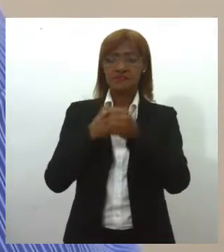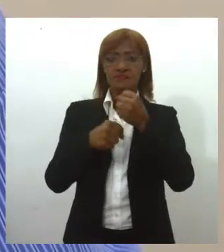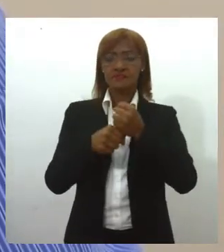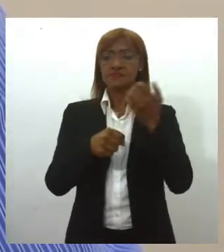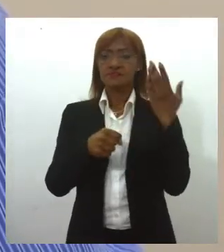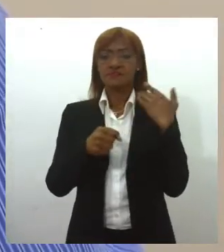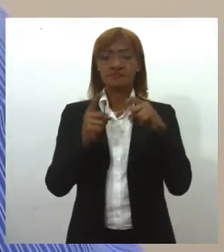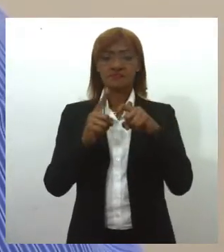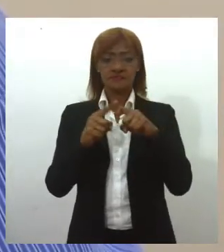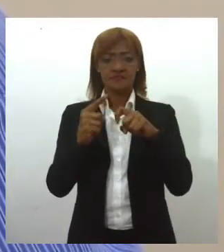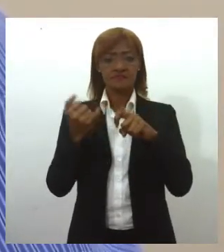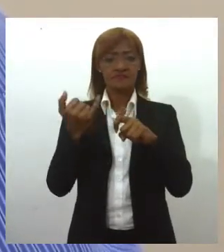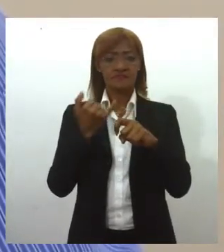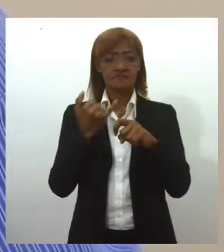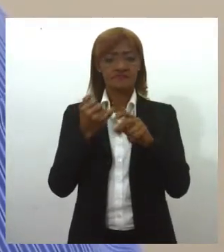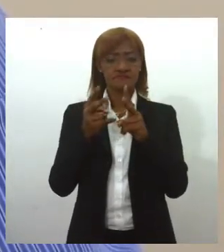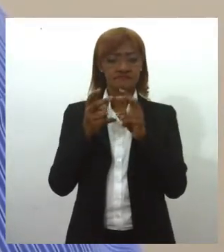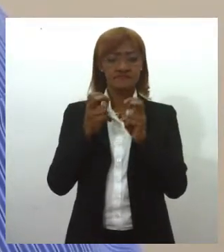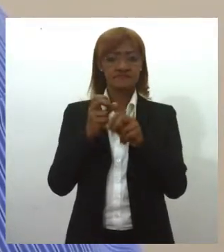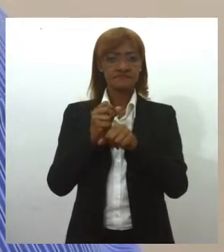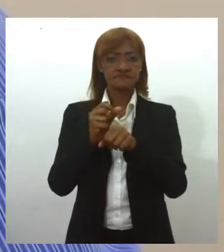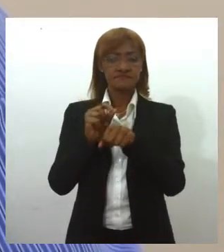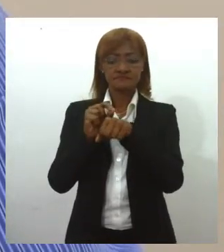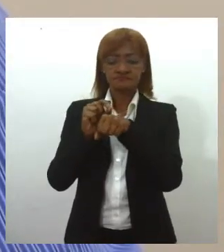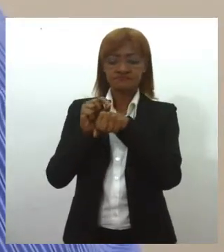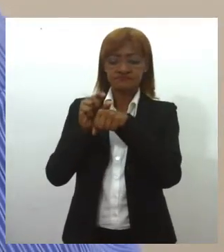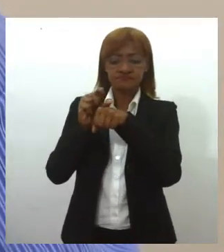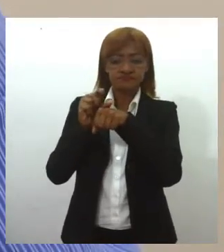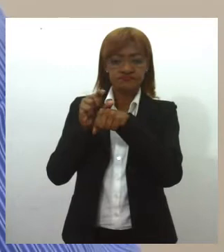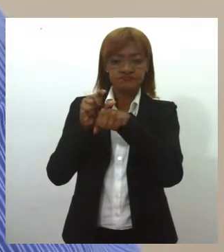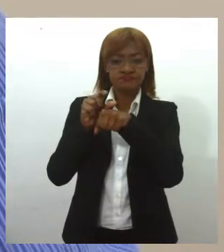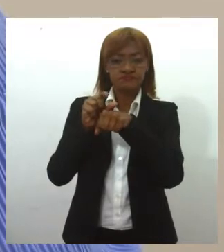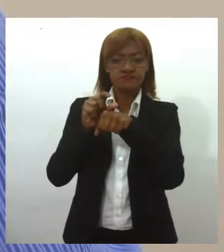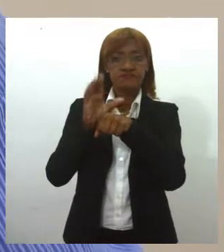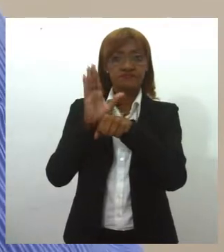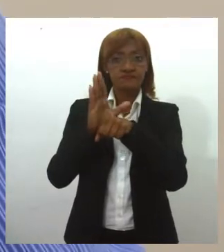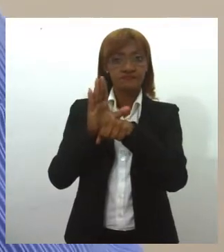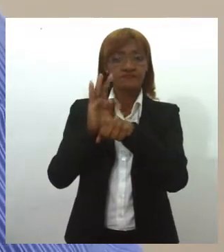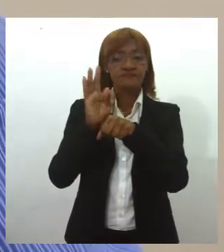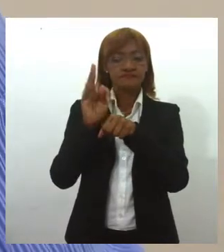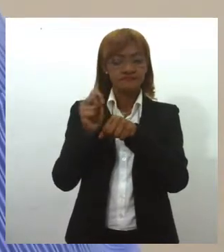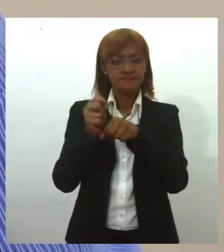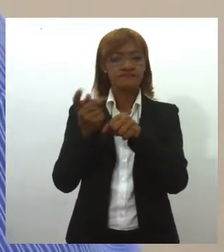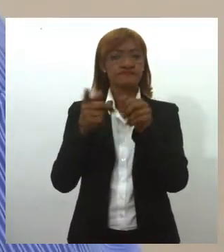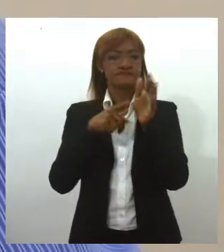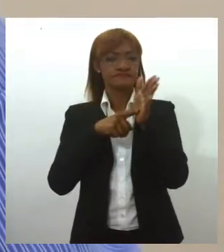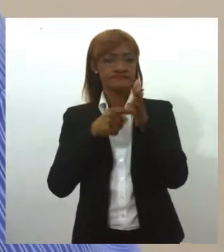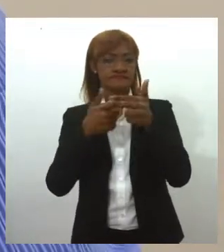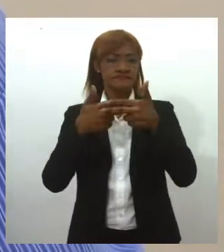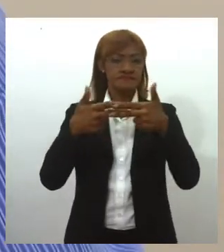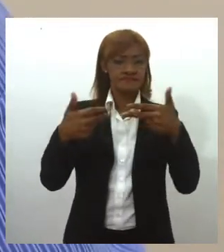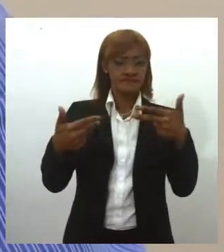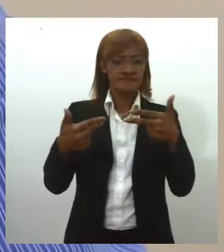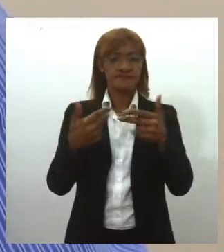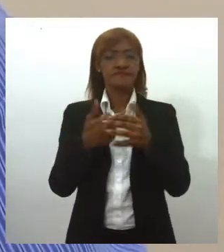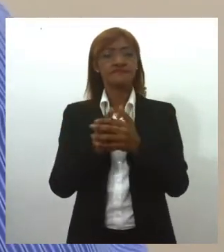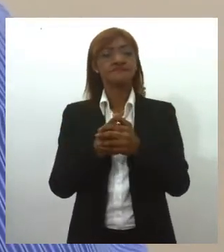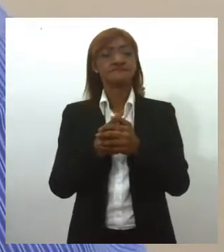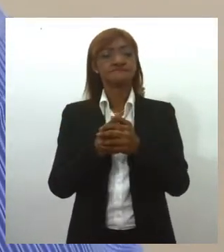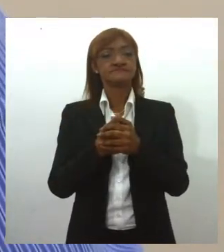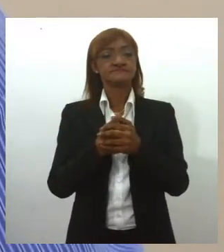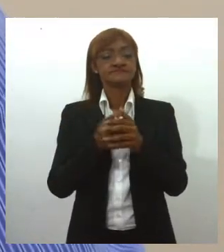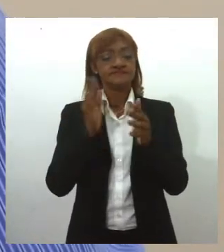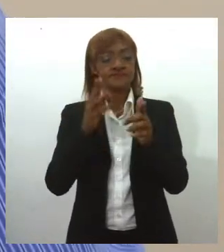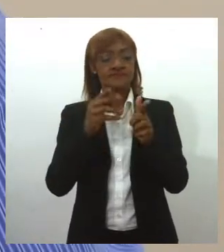médico identificou uma alteração e fez todos os devidos encaminhamentos, né, exames e tal, e biópsia, e nesse